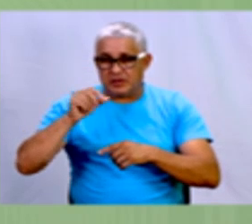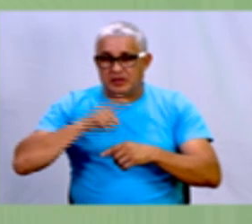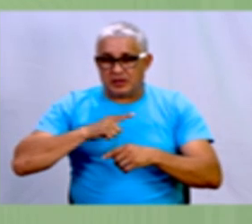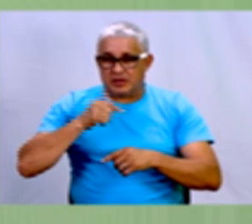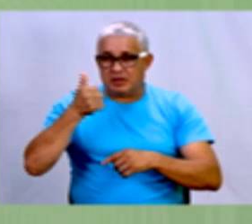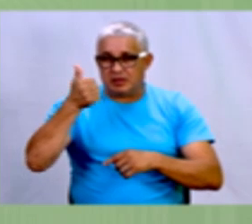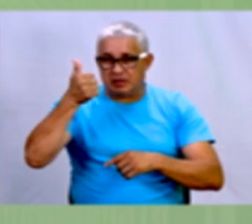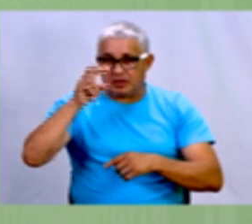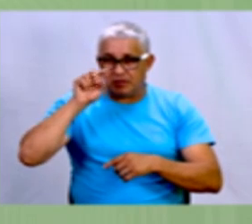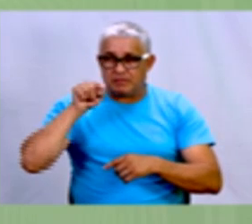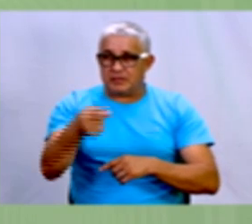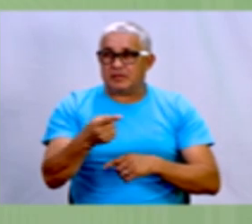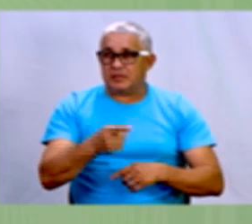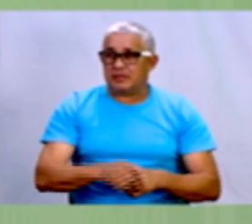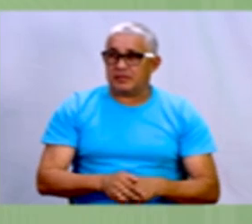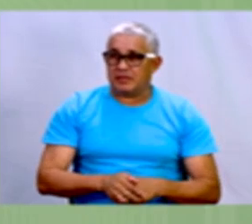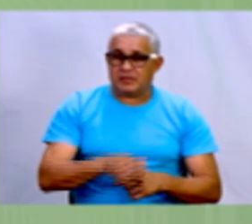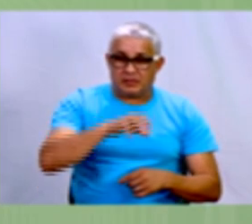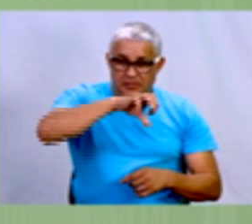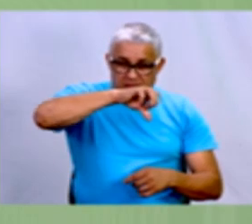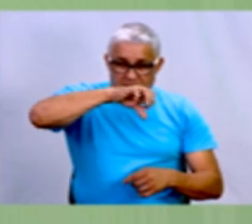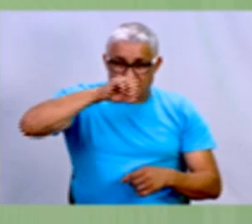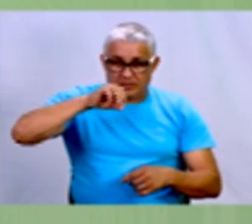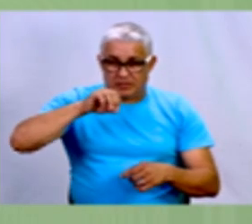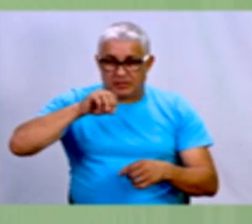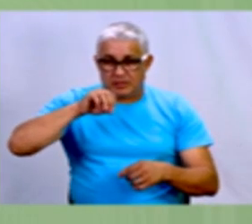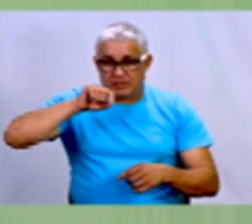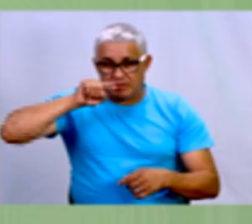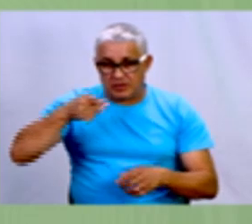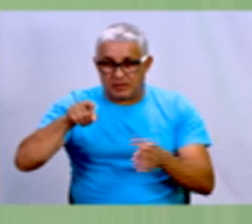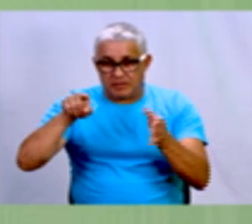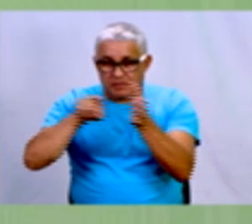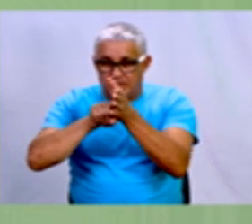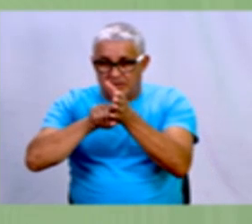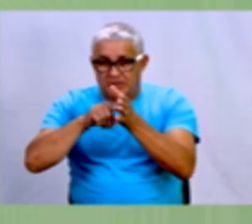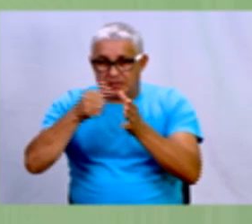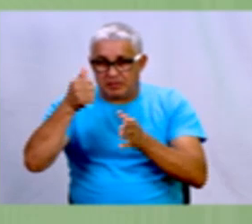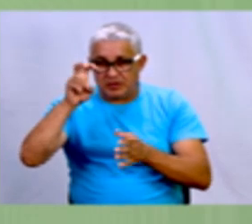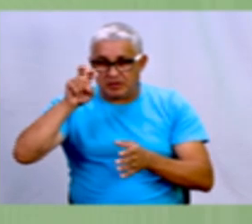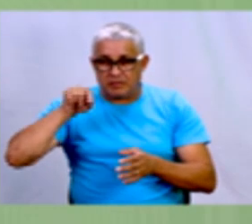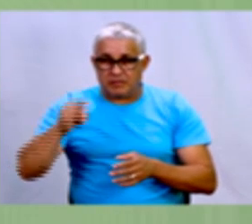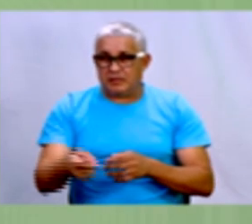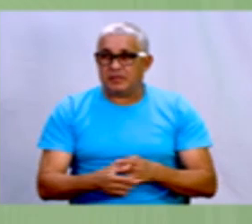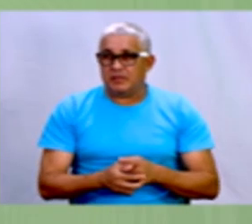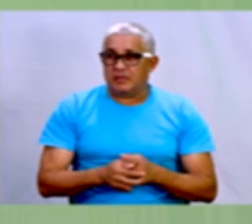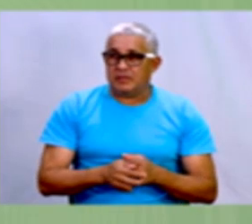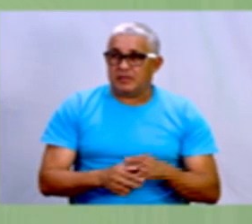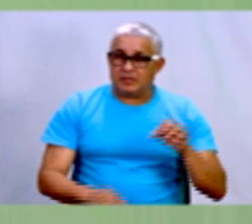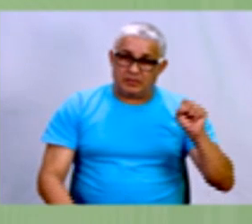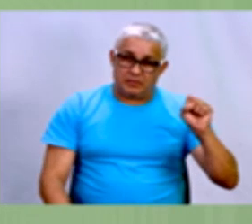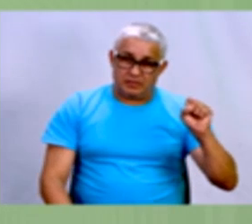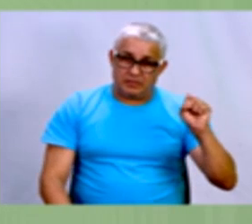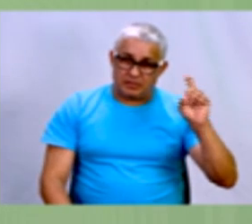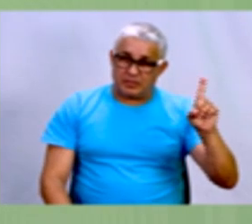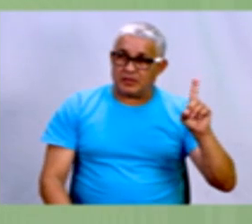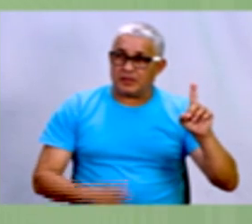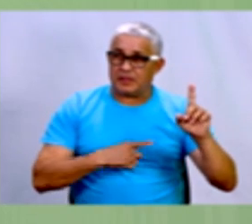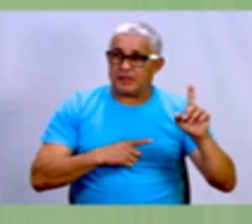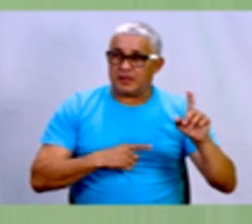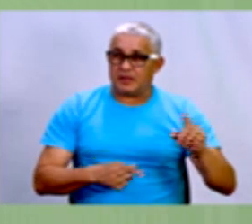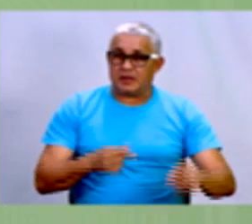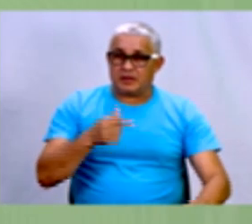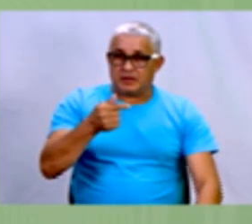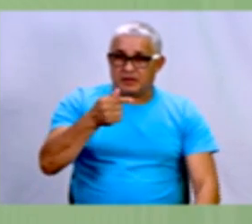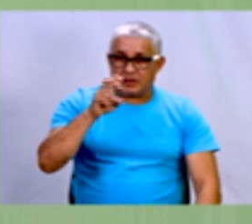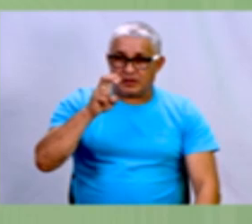90 mil menos 15 mil. O meu saldo devedor na parcela de número 20, depois que eu tiver pago a parcela de número 20, vai